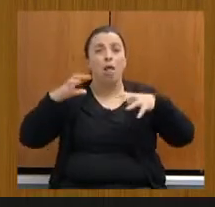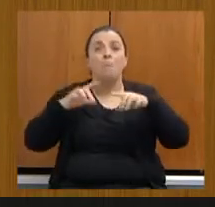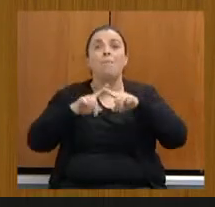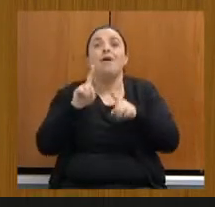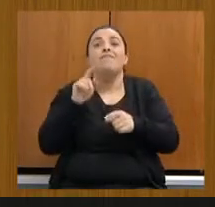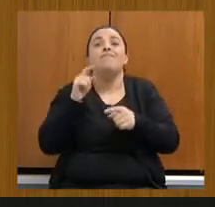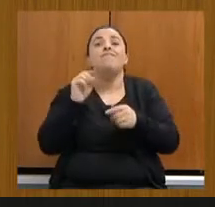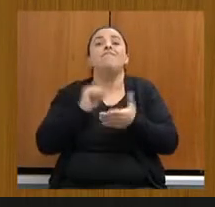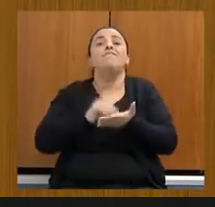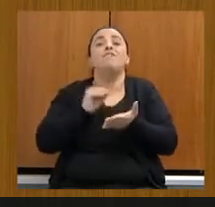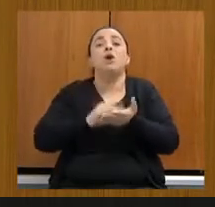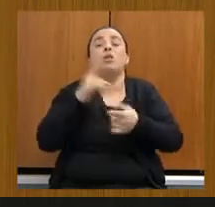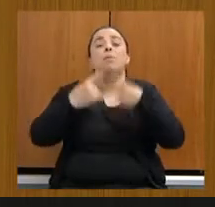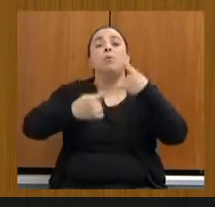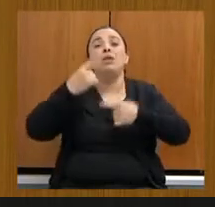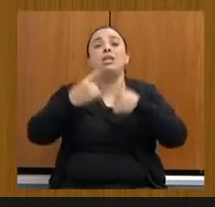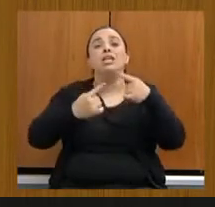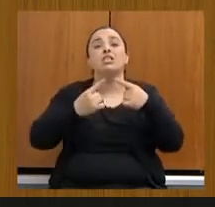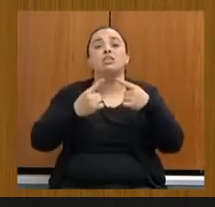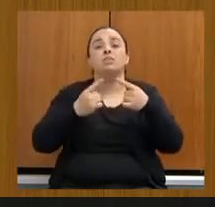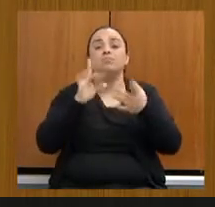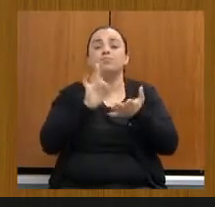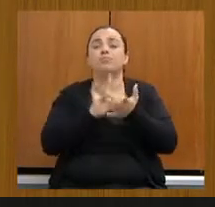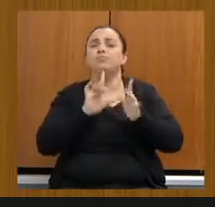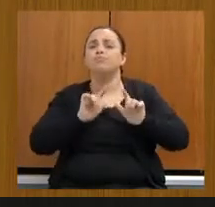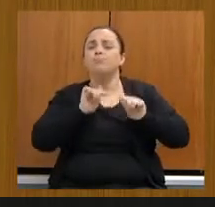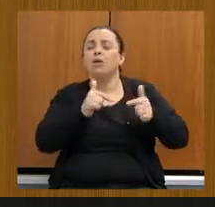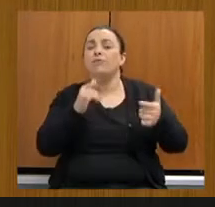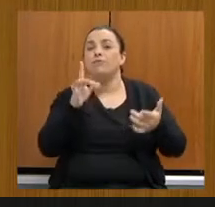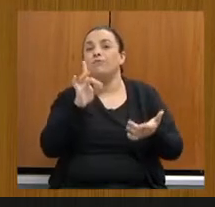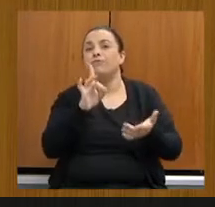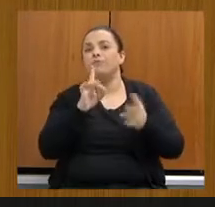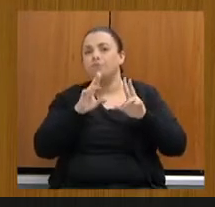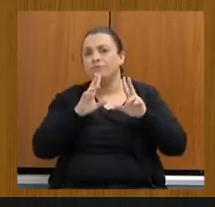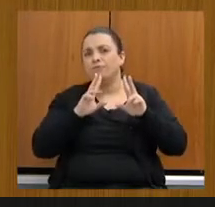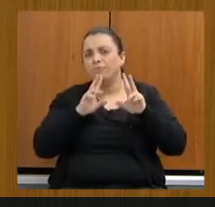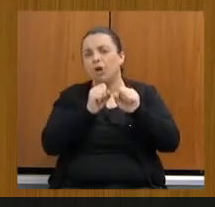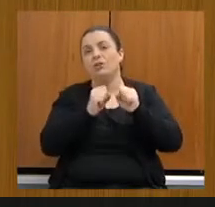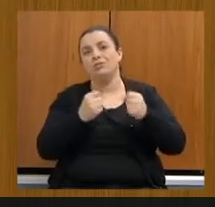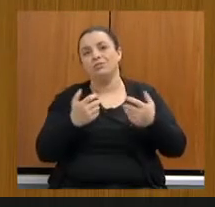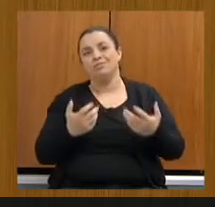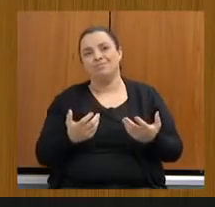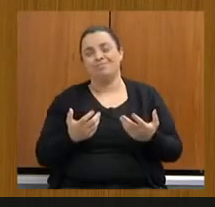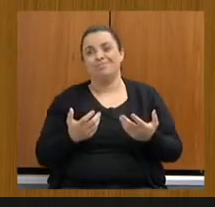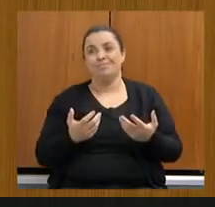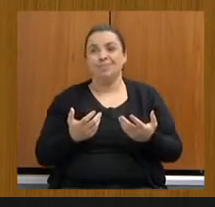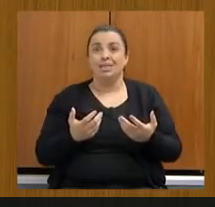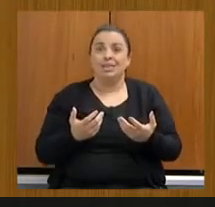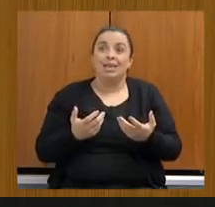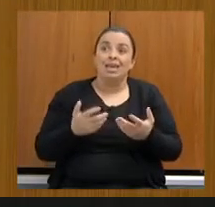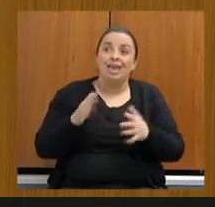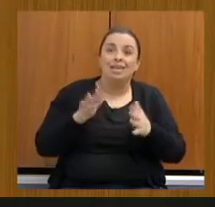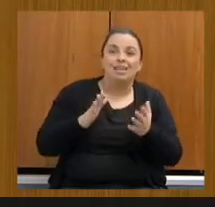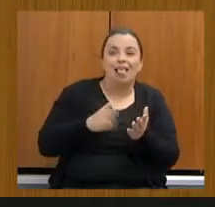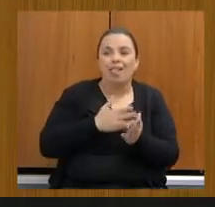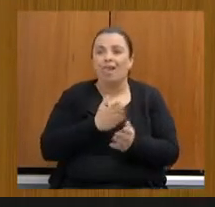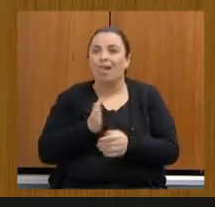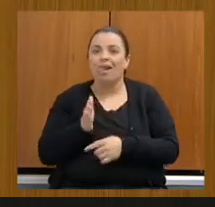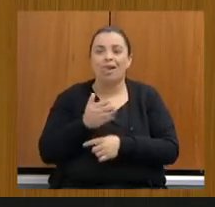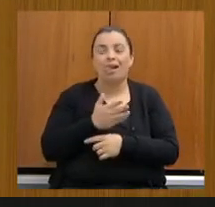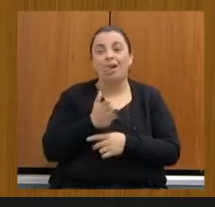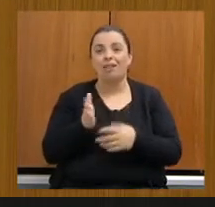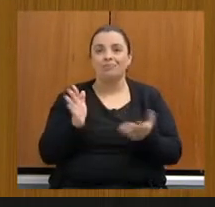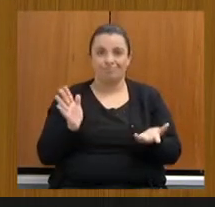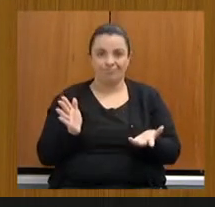efetivamente e toda vez toda vez tem-se uma saída né É só principalmente